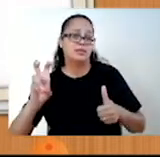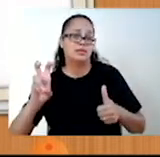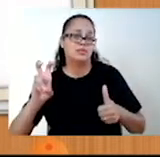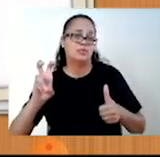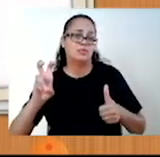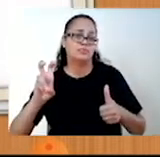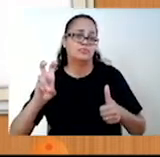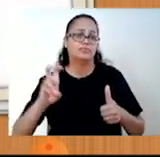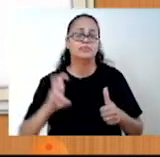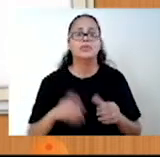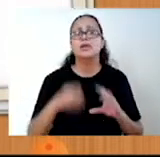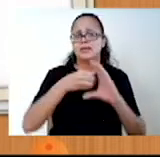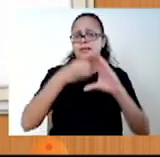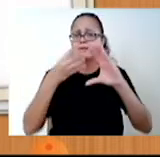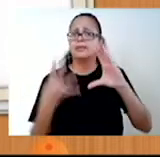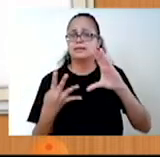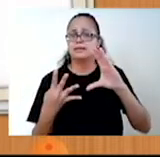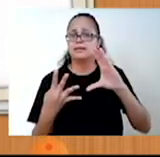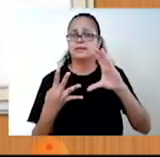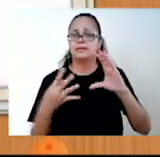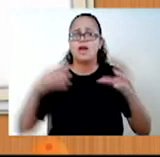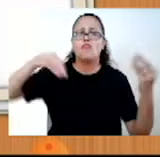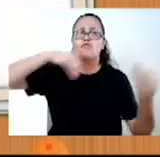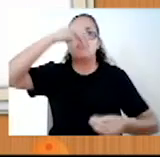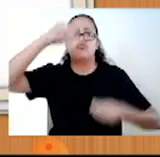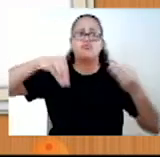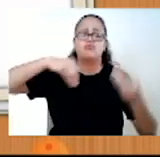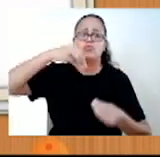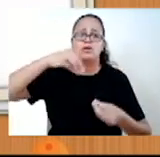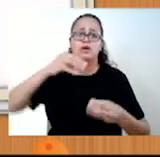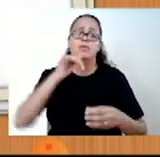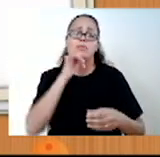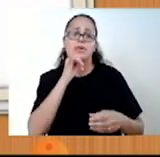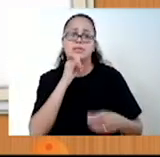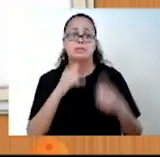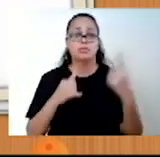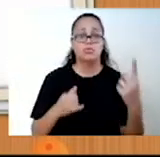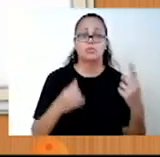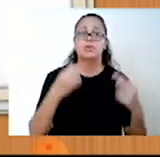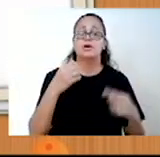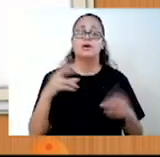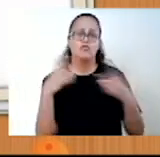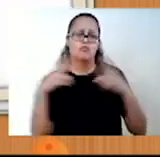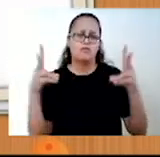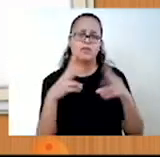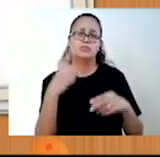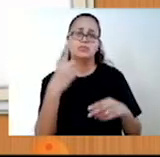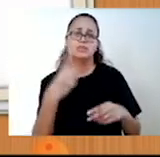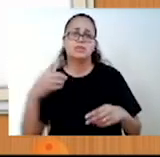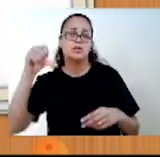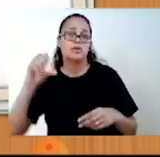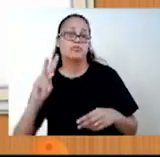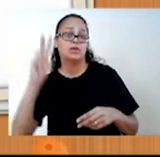intensidade dos ventos que classifica o furacão. Um furacão de categoria 1 tem ventos de pelo menos 119 km por hora. No